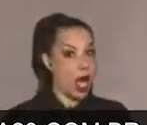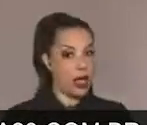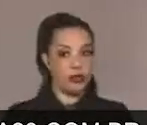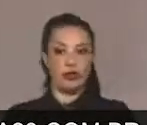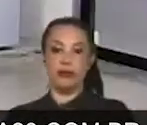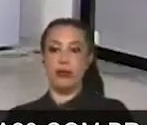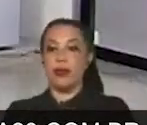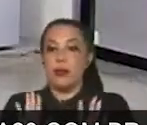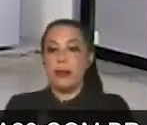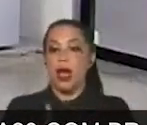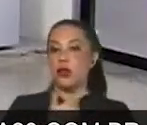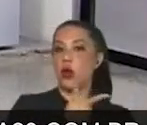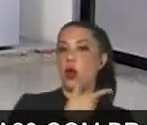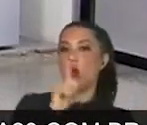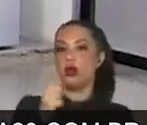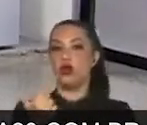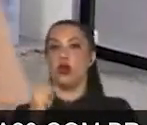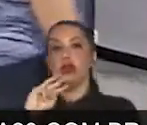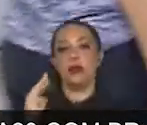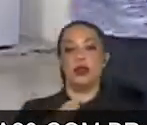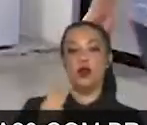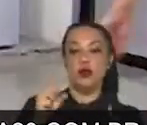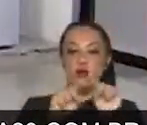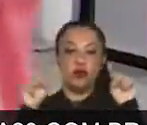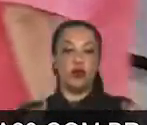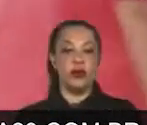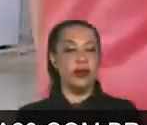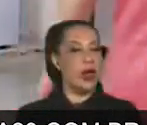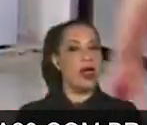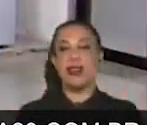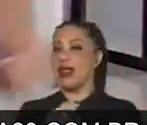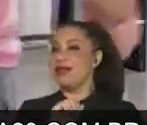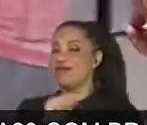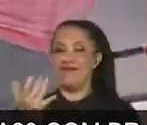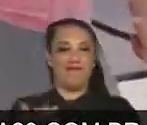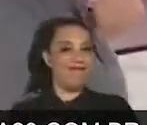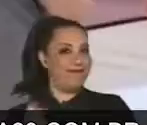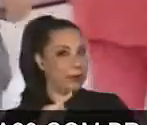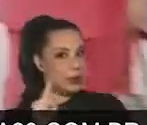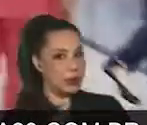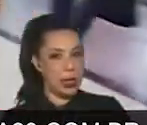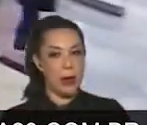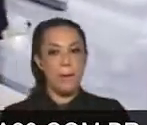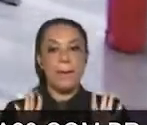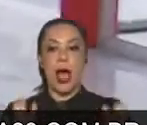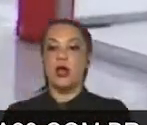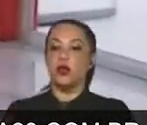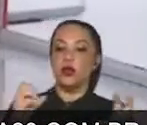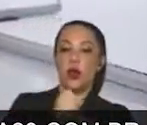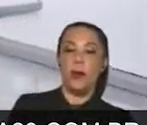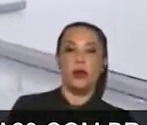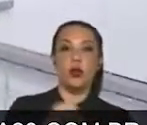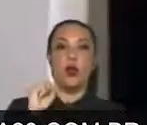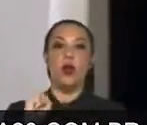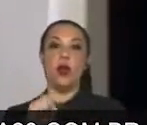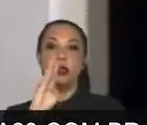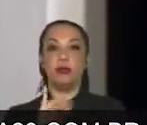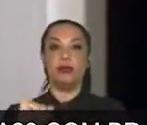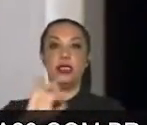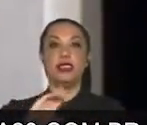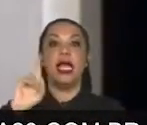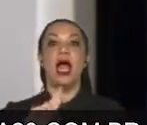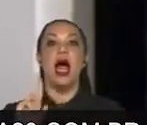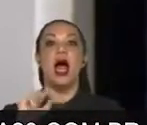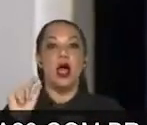R$ 31 bilhões. Mas outros 12 milhões de trabalhadores ainda não fizeram o saque, somando cerca de